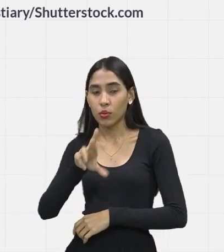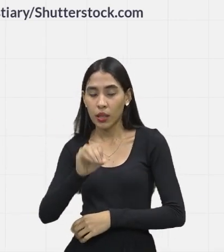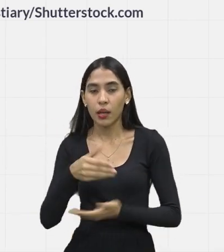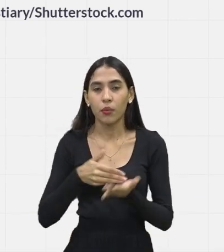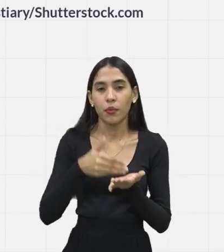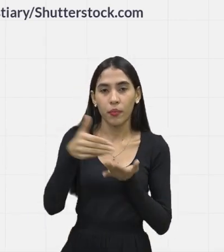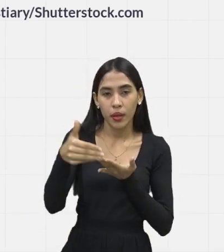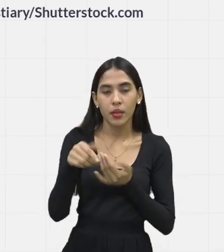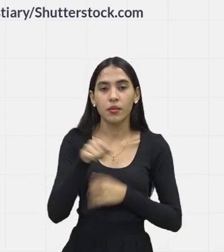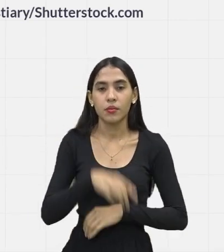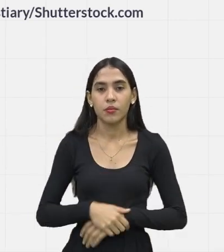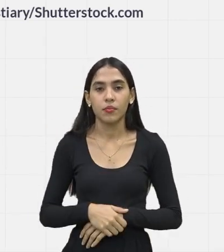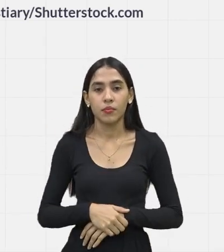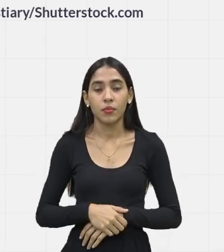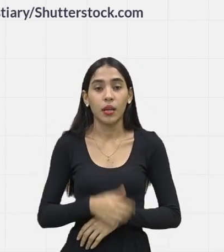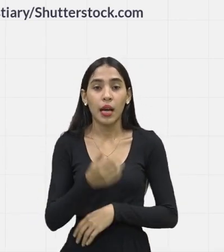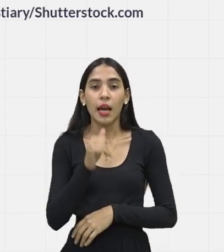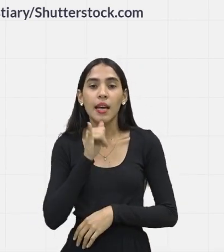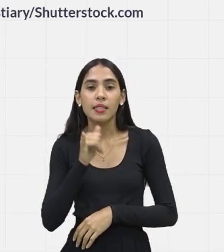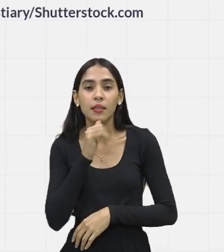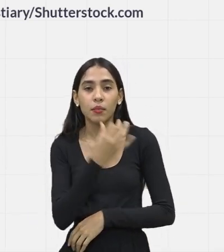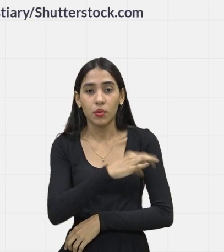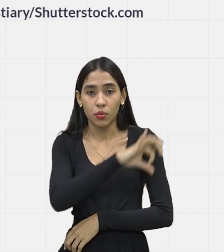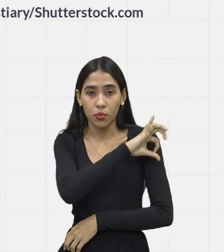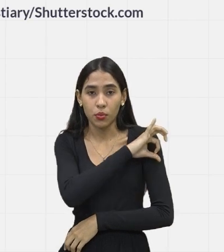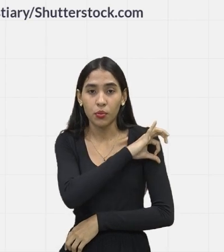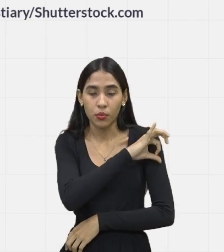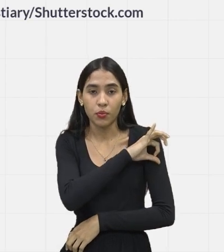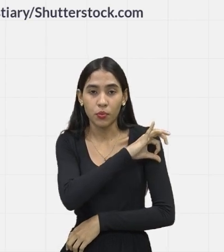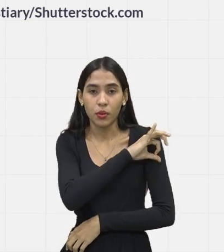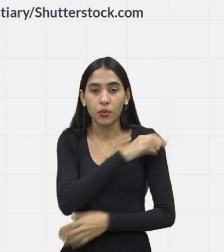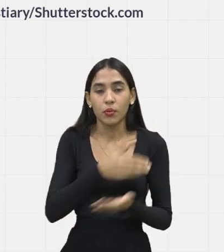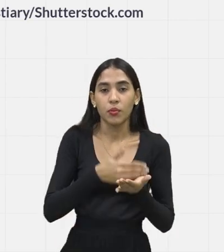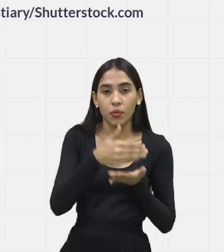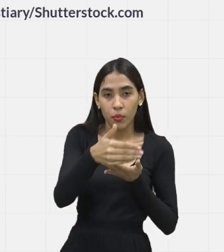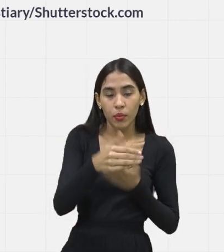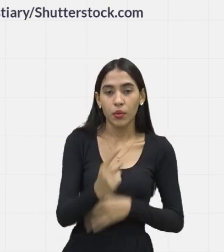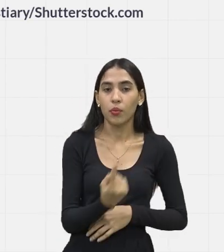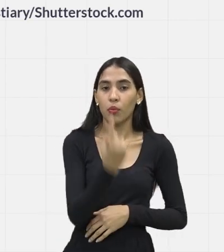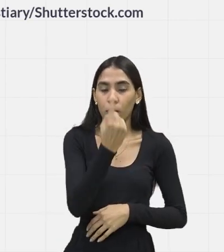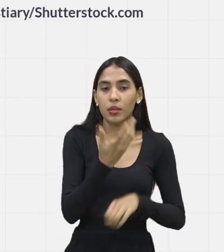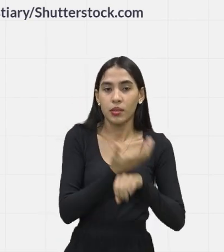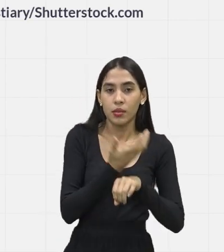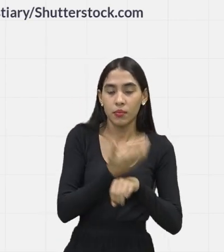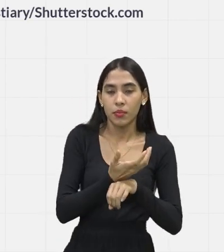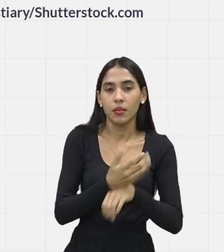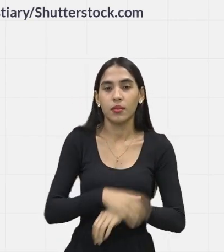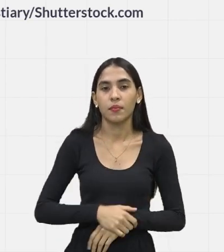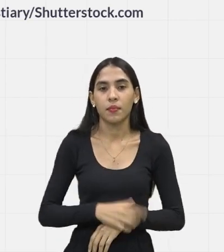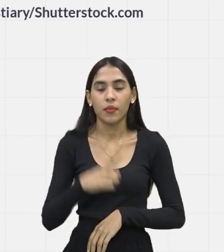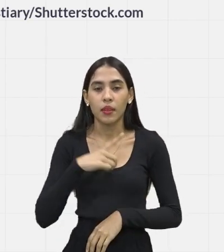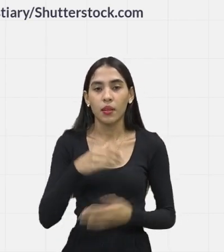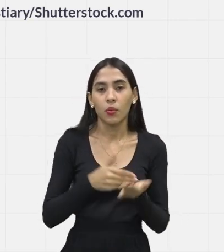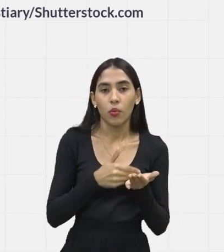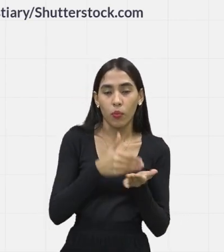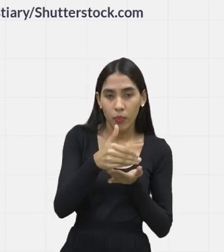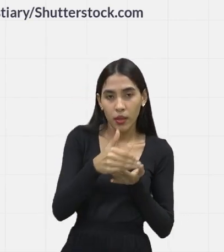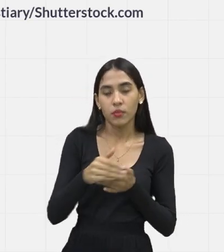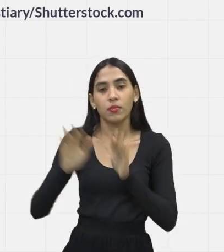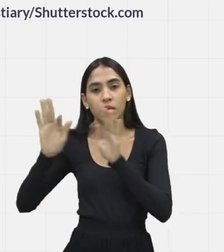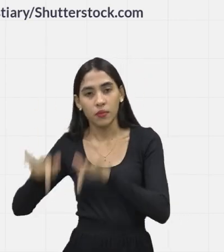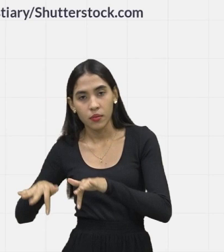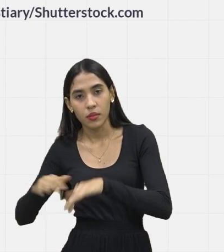você for do 9º ano, você vai ter o início do ano letivo com um componente curricular que ele tem início e fim,